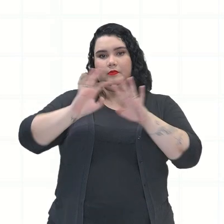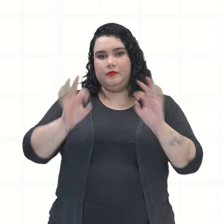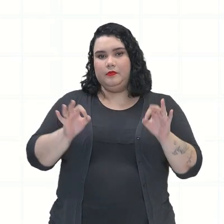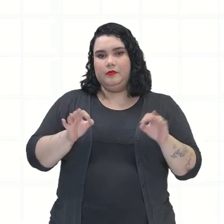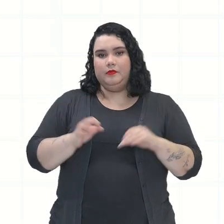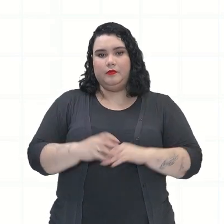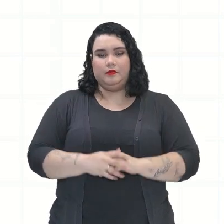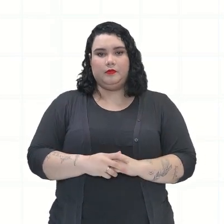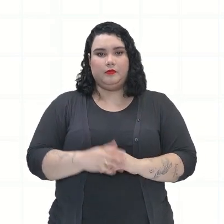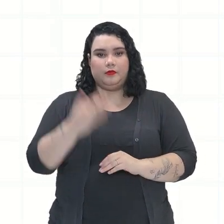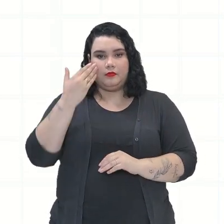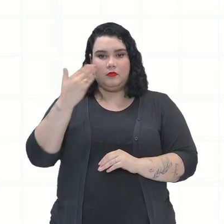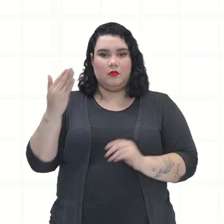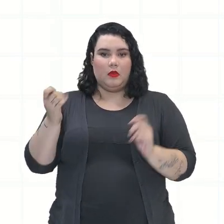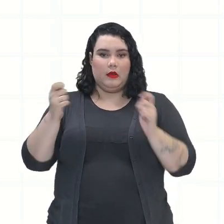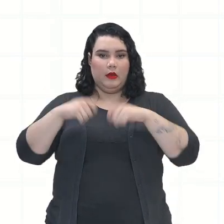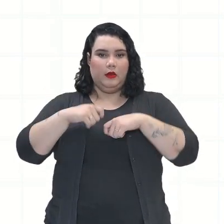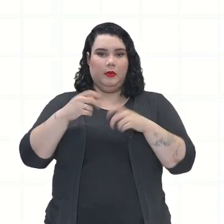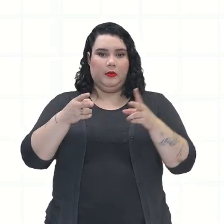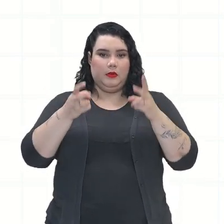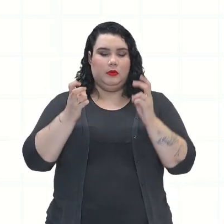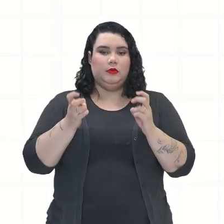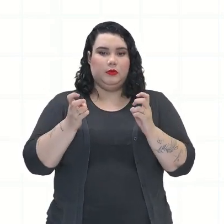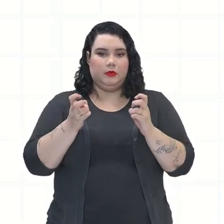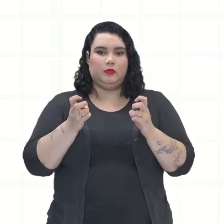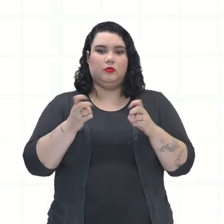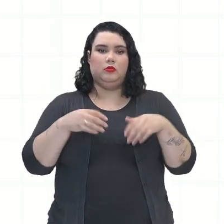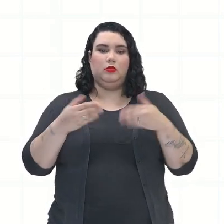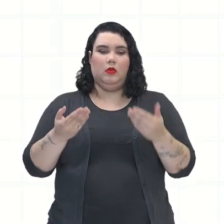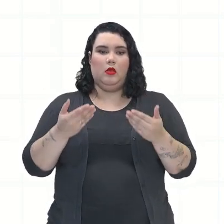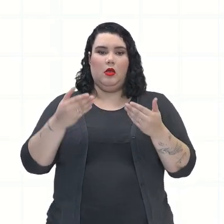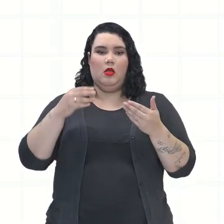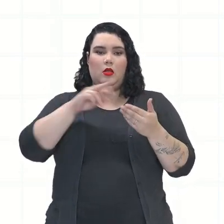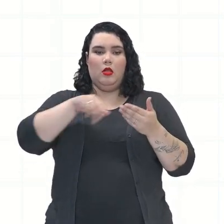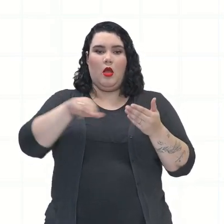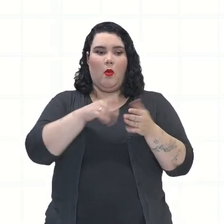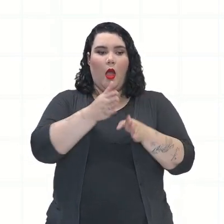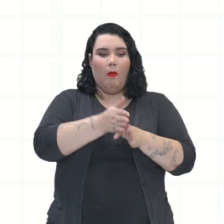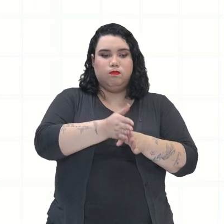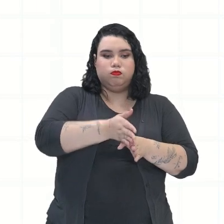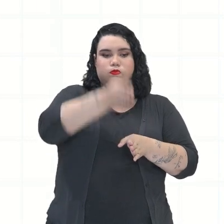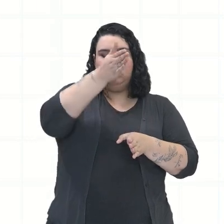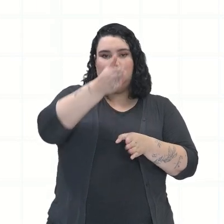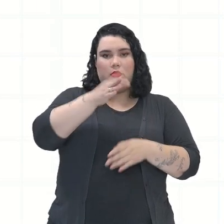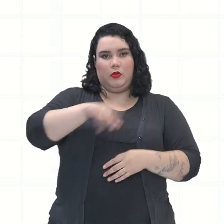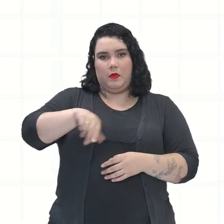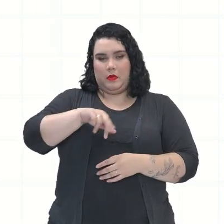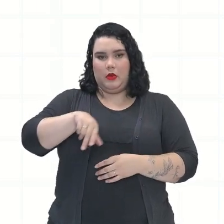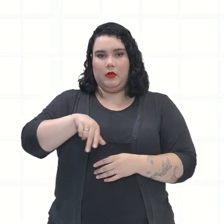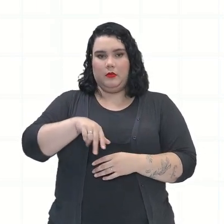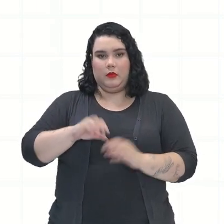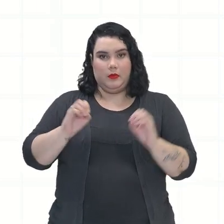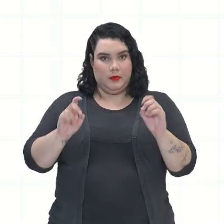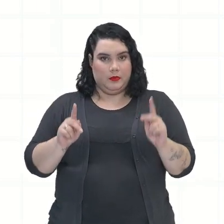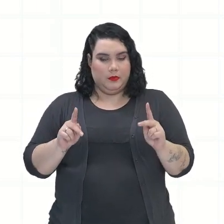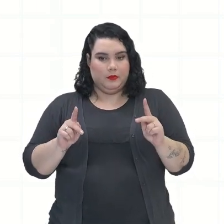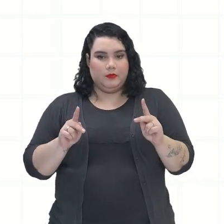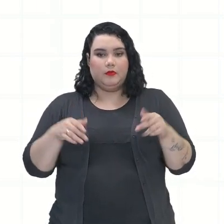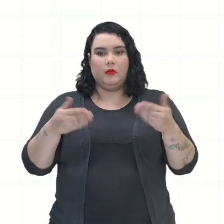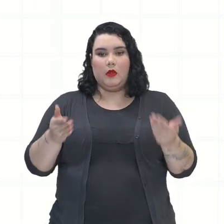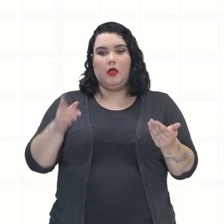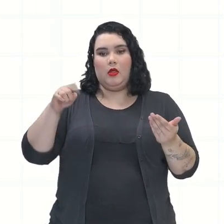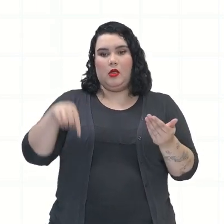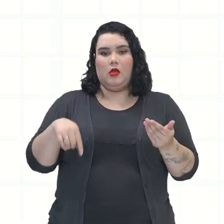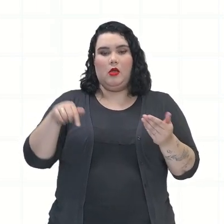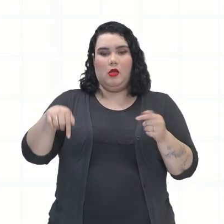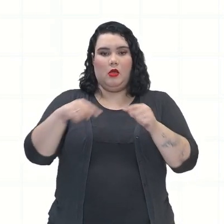toda vazada, tá? E ela não é fechada como essa parte em azul, ok? Então essa daí é a